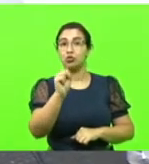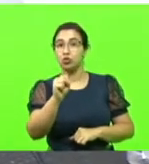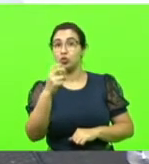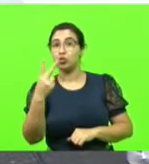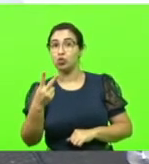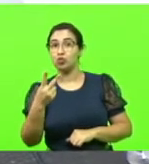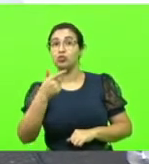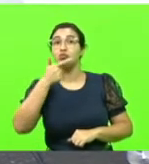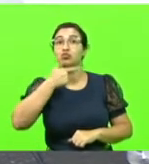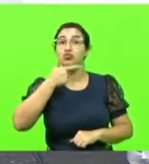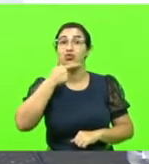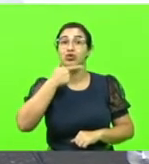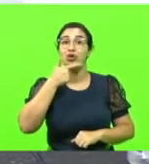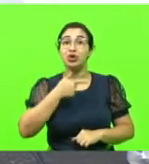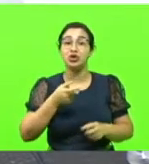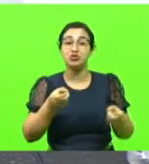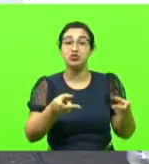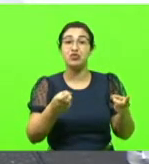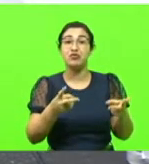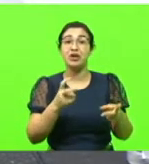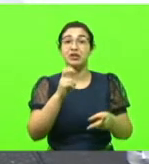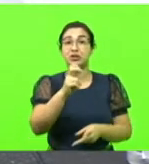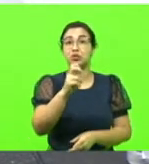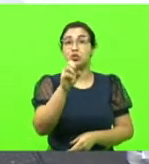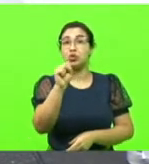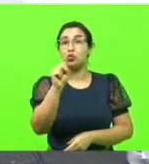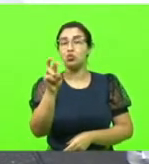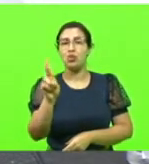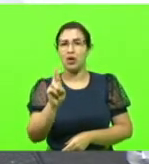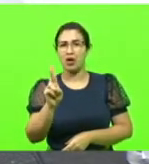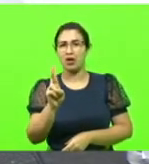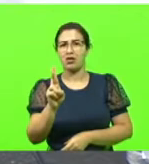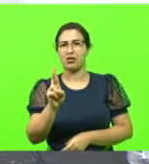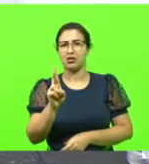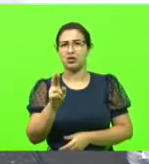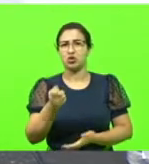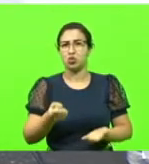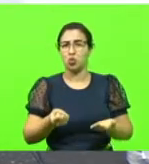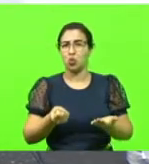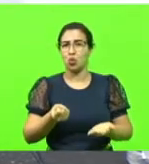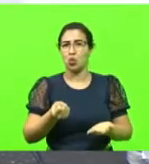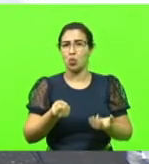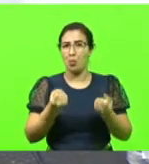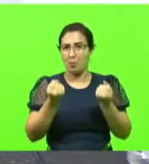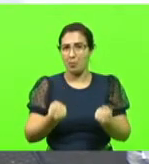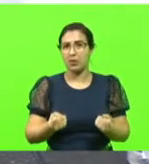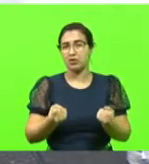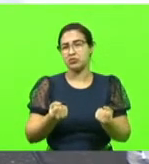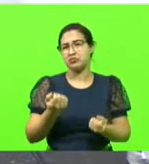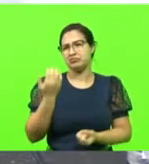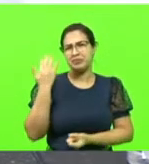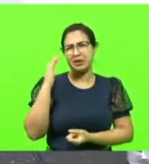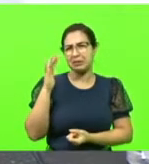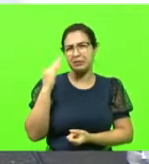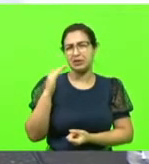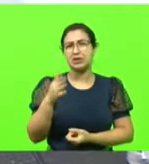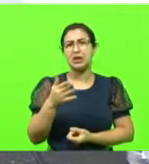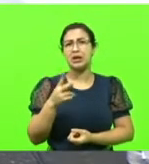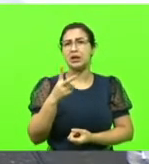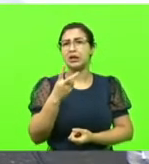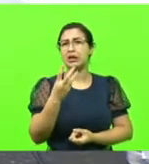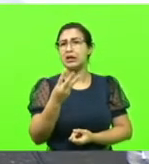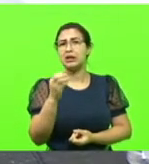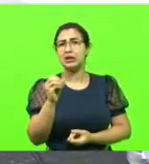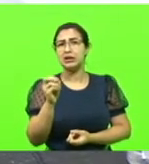João, a R$ 58,00 o quilo. Vamos dizer que o produtor não ganhe isso, que ganhe 30, mas é muito diferente